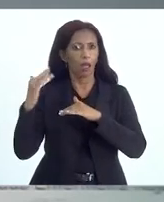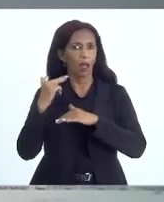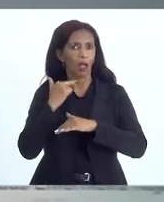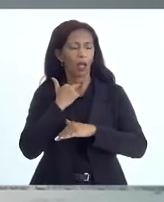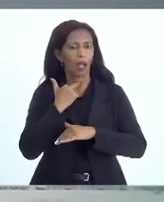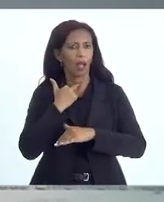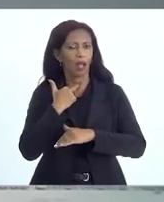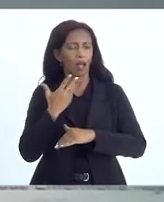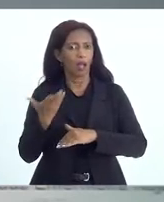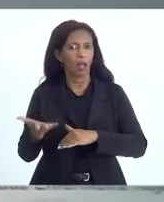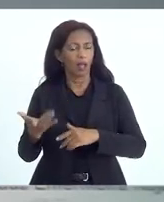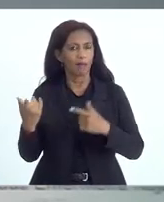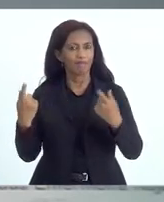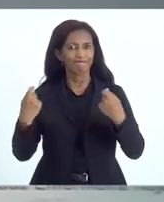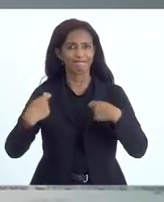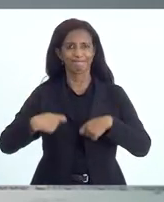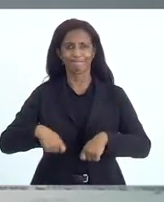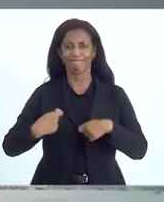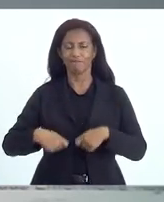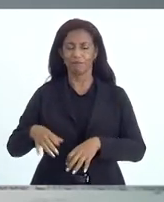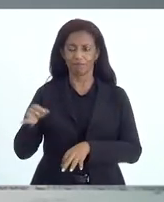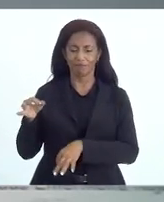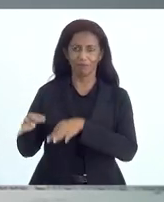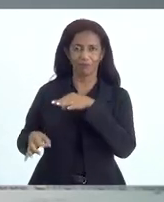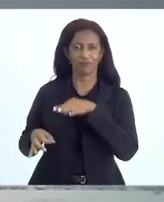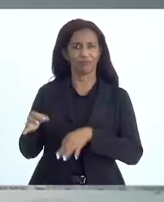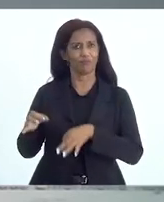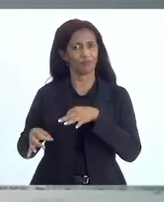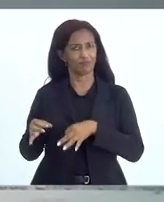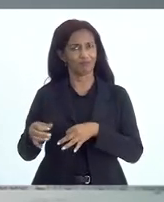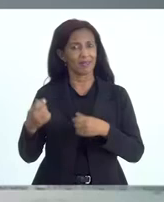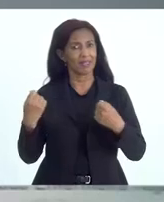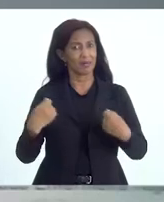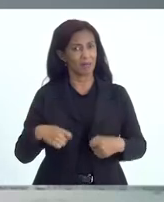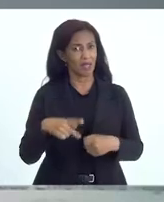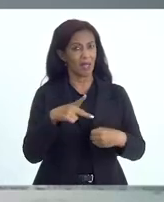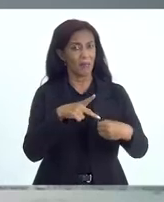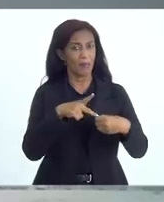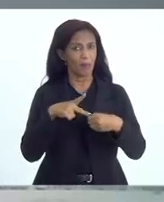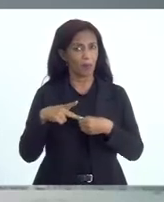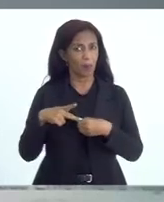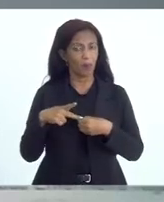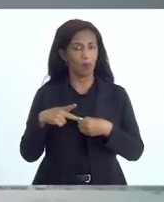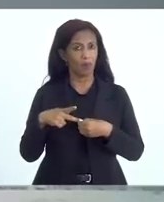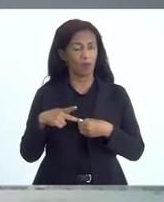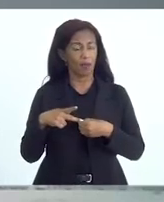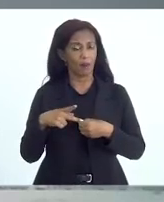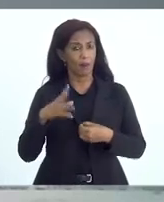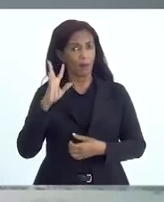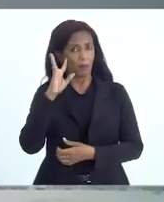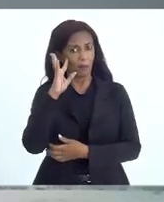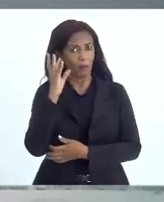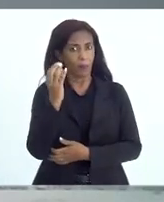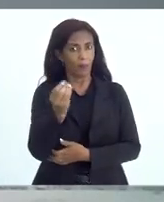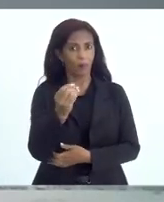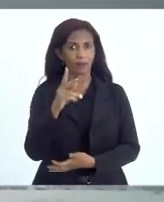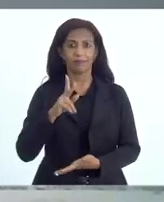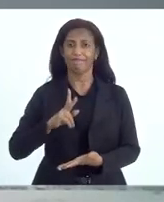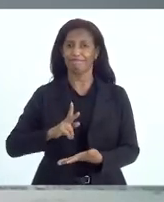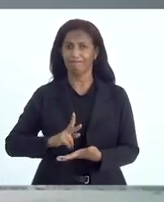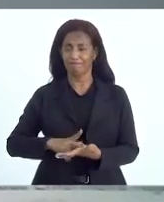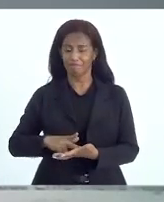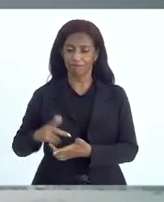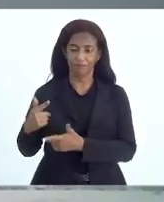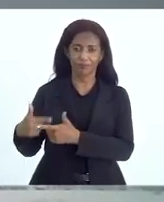precisa do Judiciário precisa da procuradoria para a gente poder resolver de fato